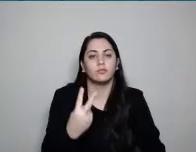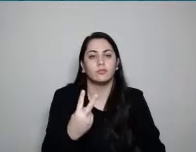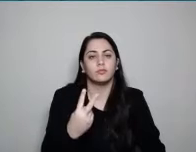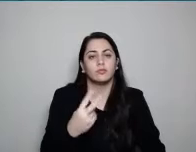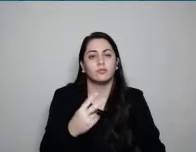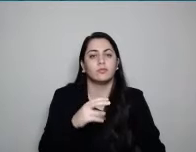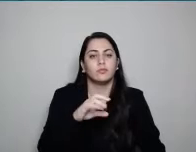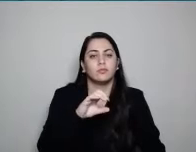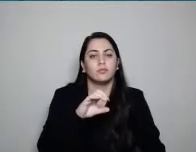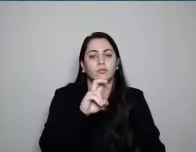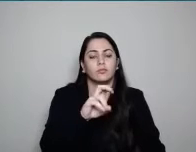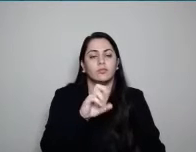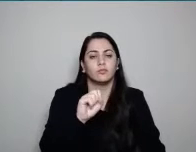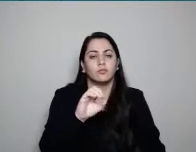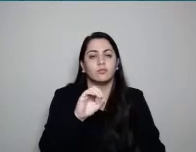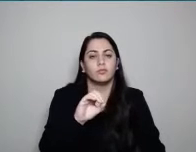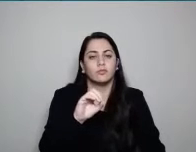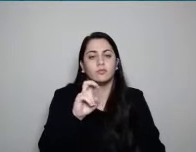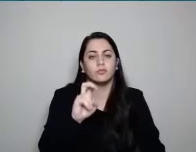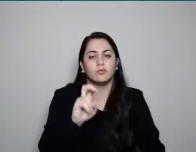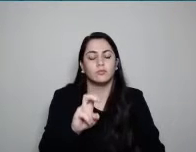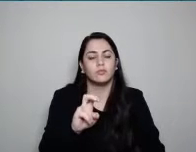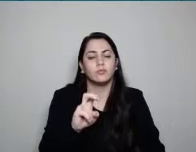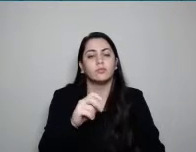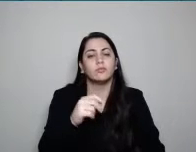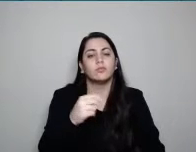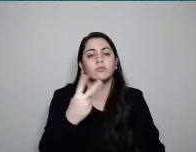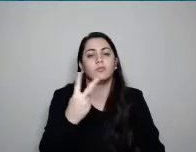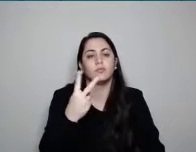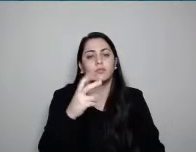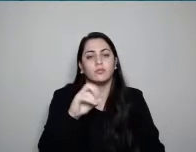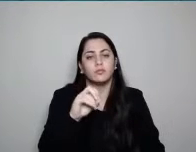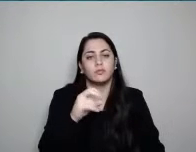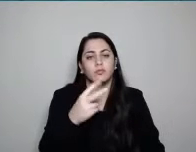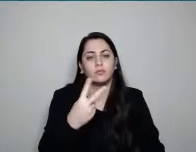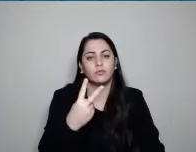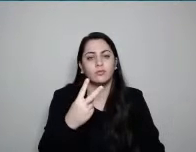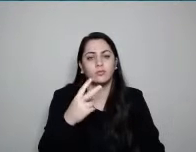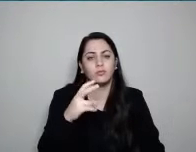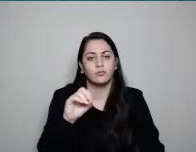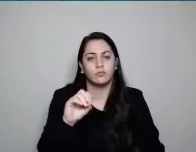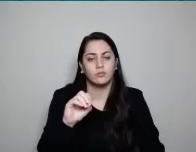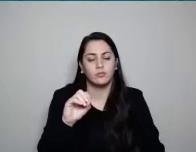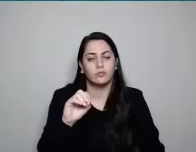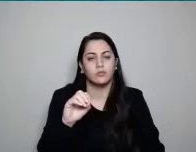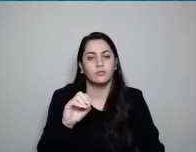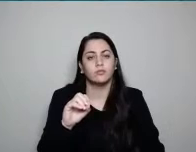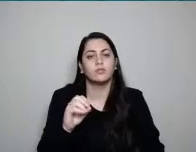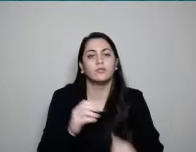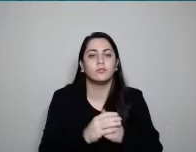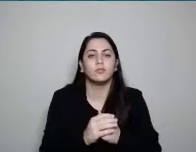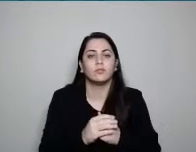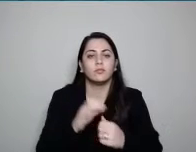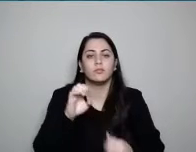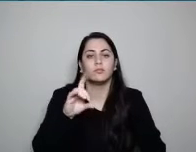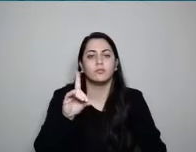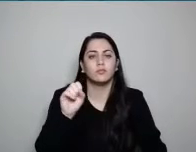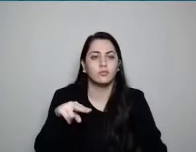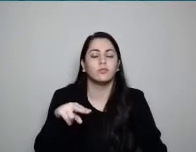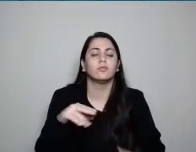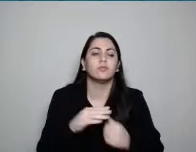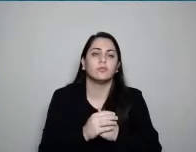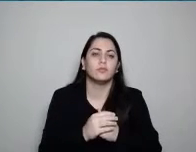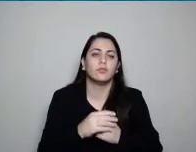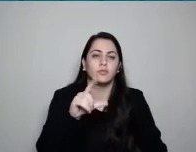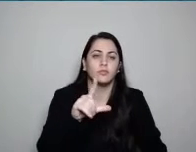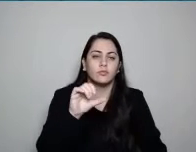08053417620. Apelante apelado Edson Costa Félix, apelante apelado Policard Systems e Serviços S.A. Pode repetir